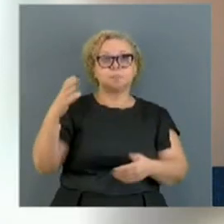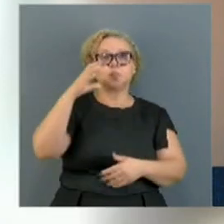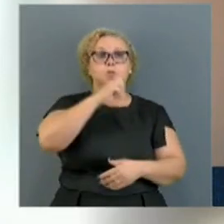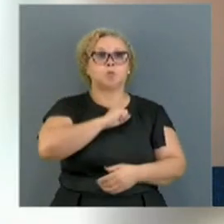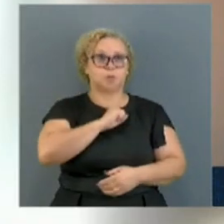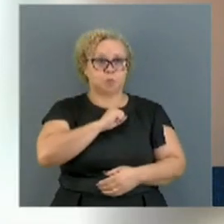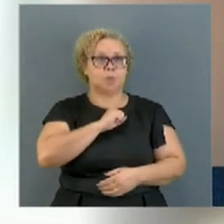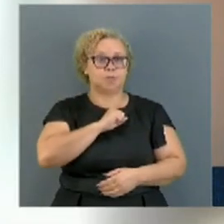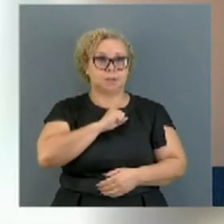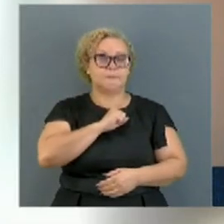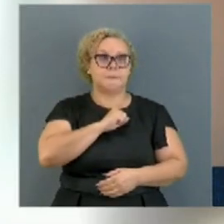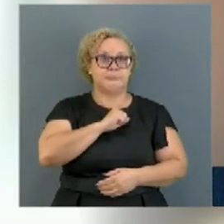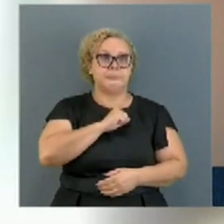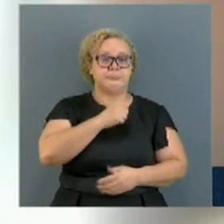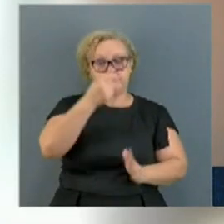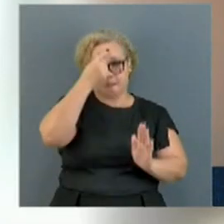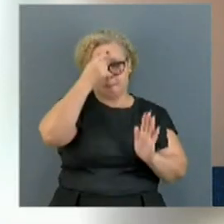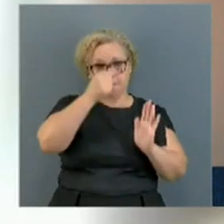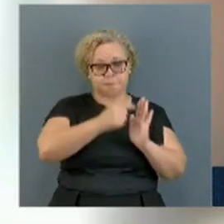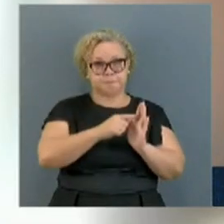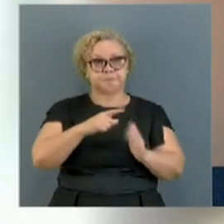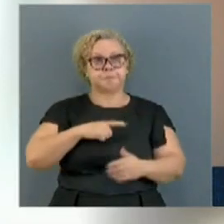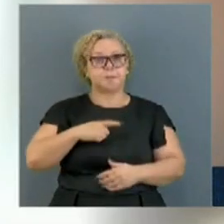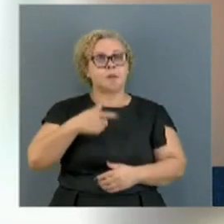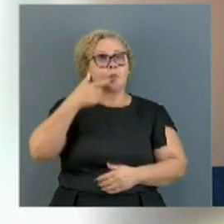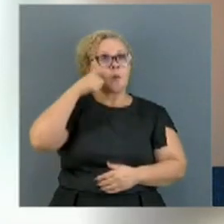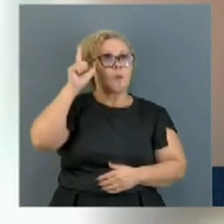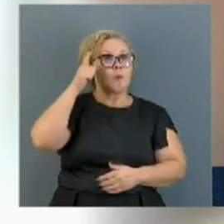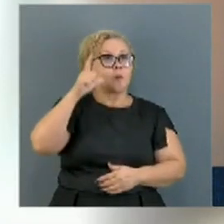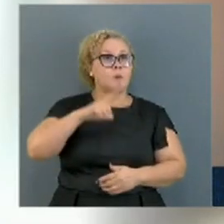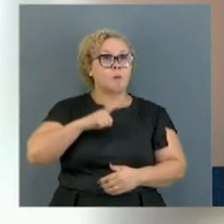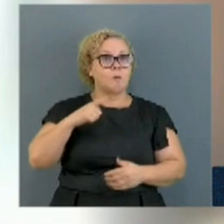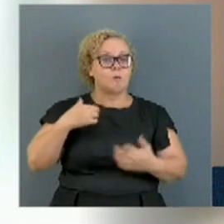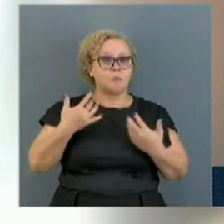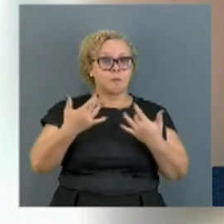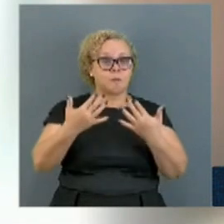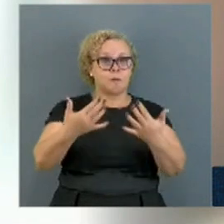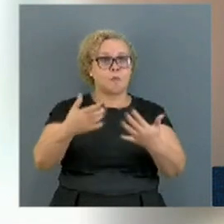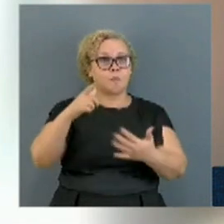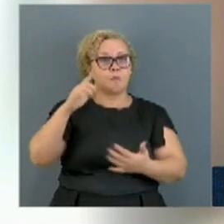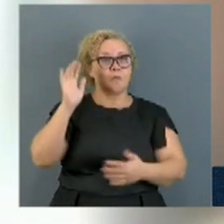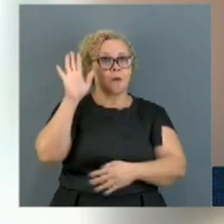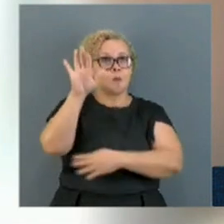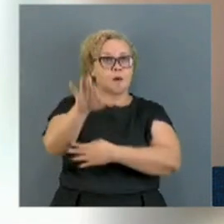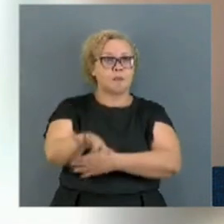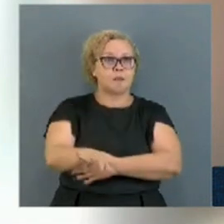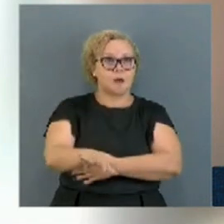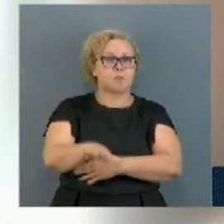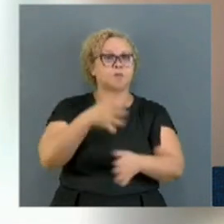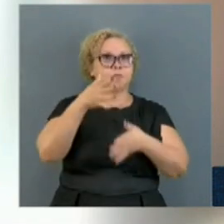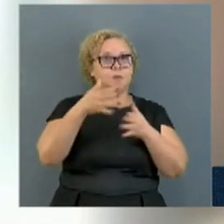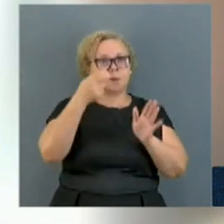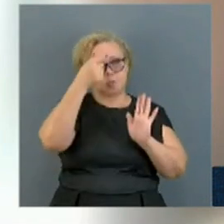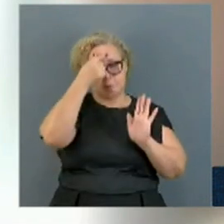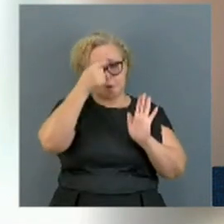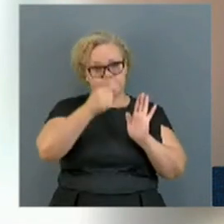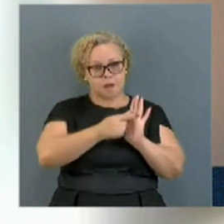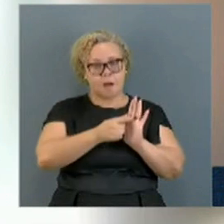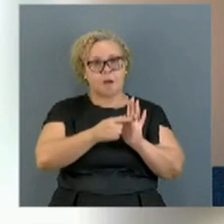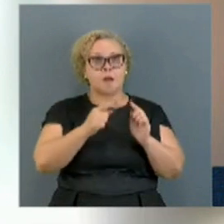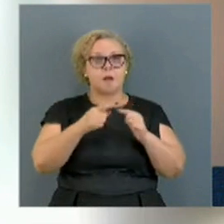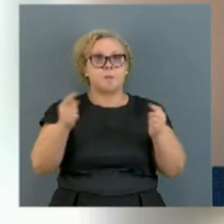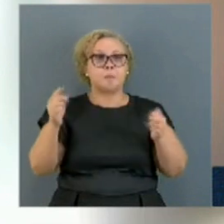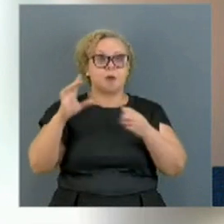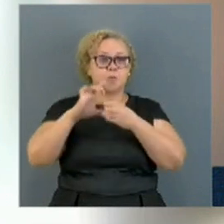Tivemos ontem uma tarde de audiências públicas que foram reforçados os inúmeros benefícios trazidos pela IA, o que é inegável, mas o atual contexto de manutenção